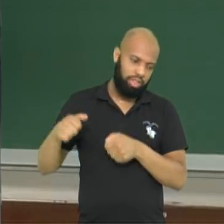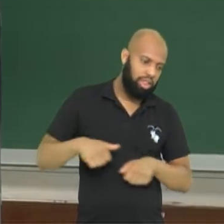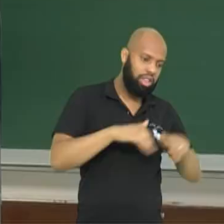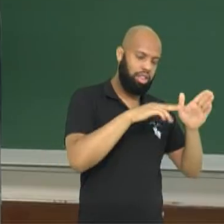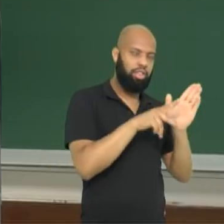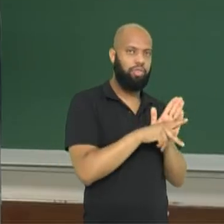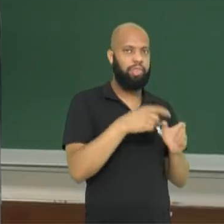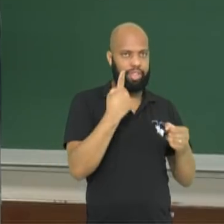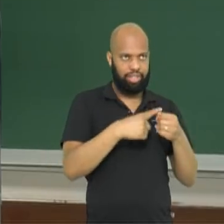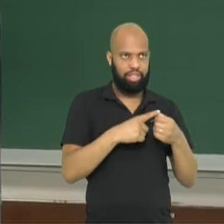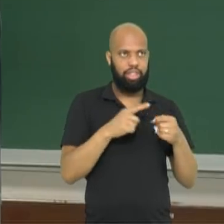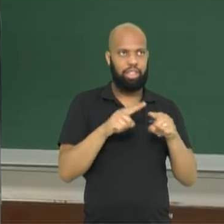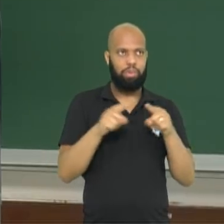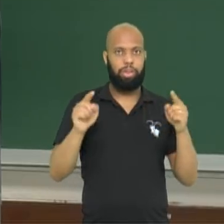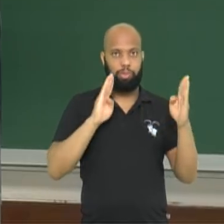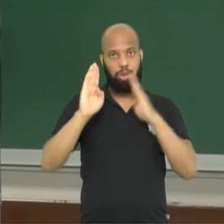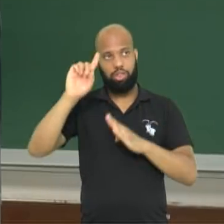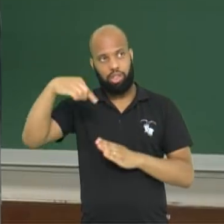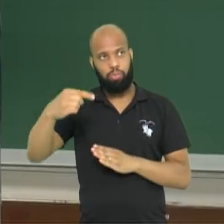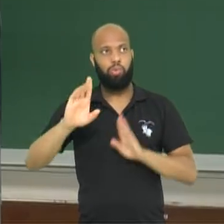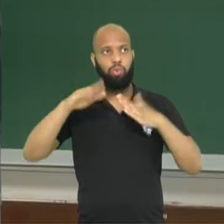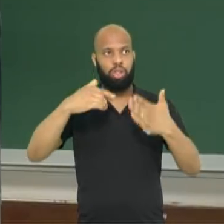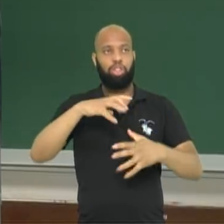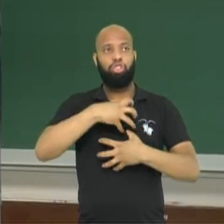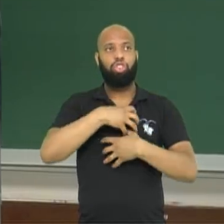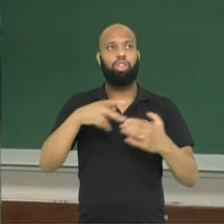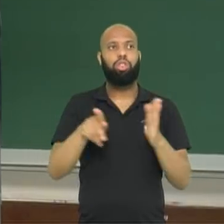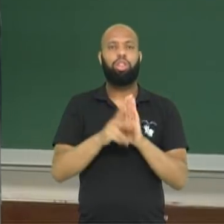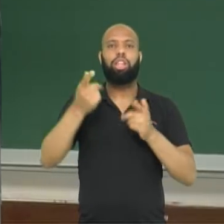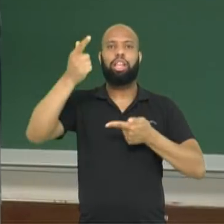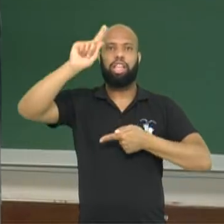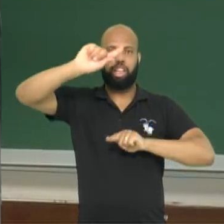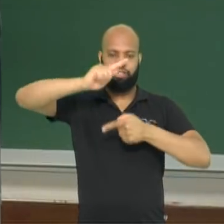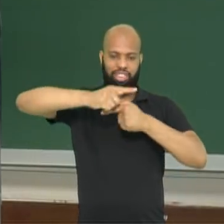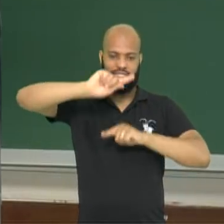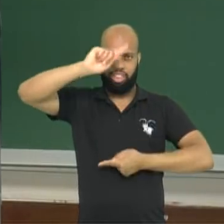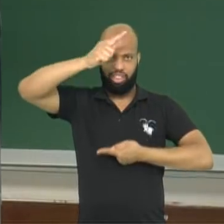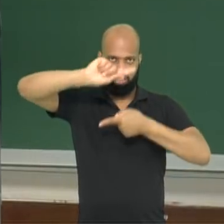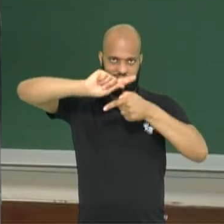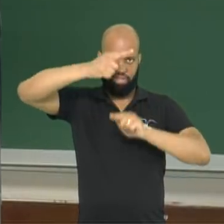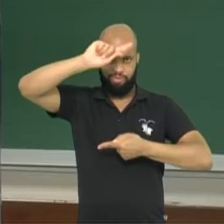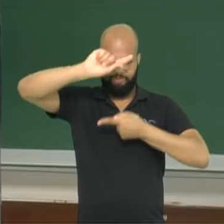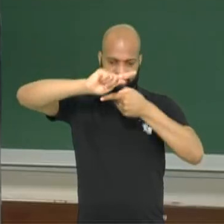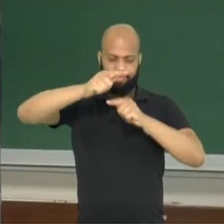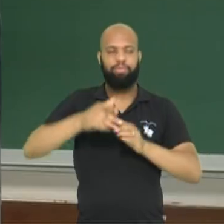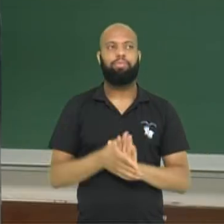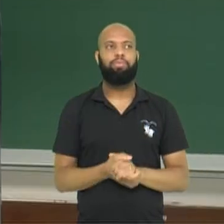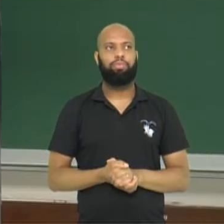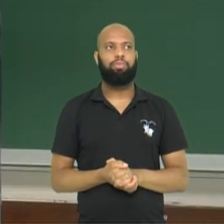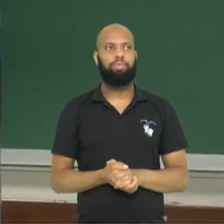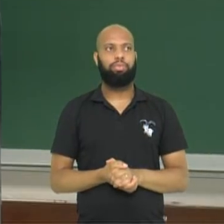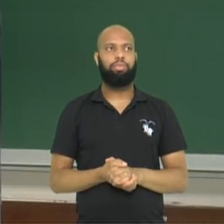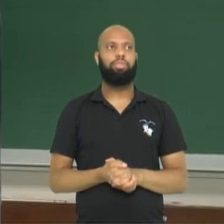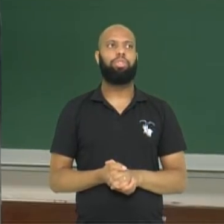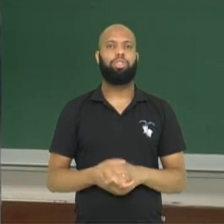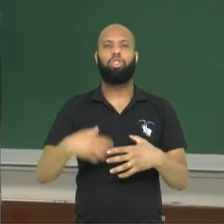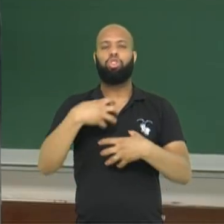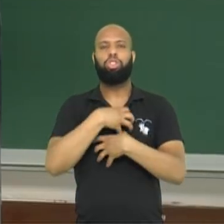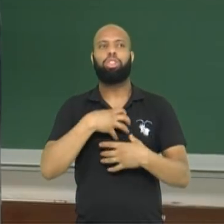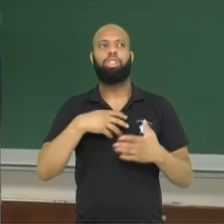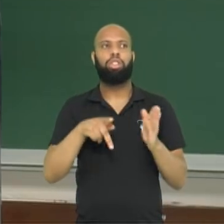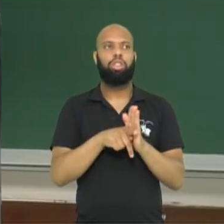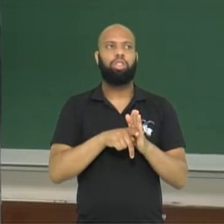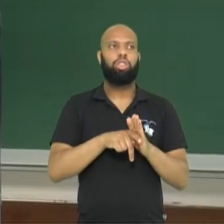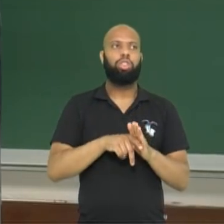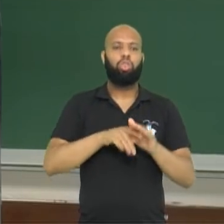cidade. Mas isso num período depois. Então ela veio pela ação da gravidade. a topografia, o